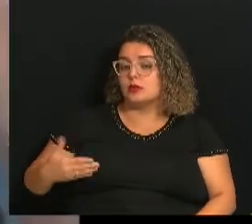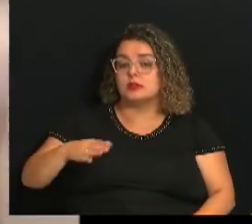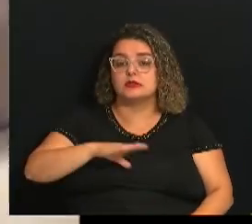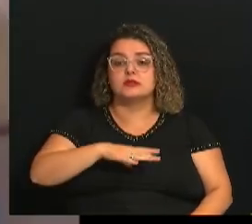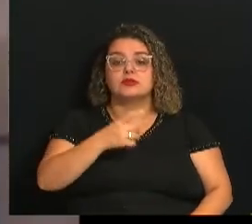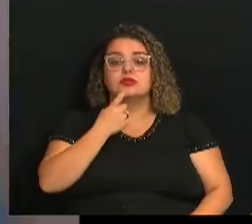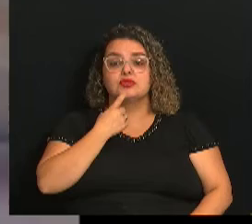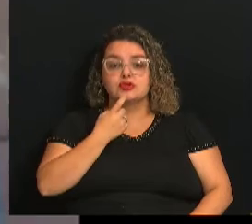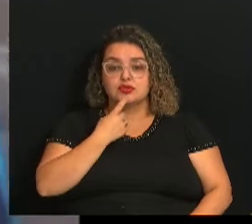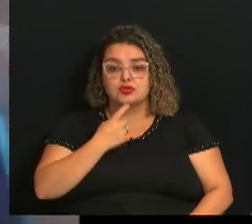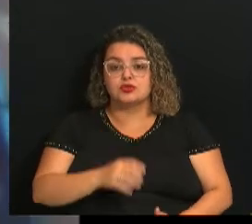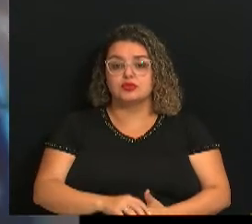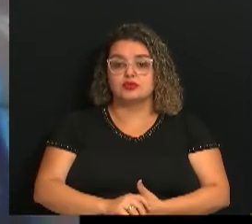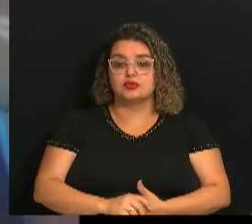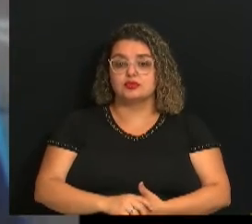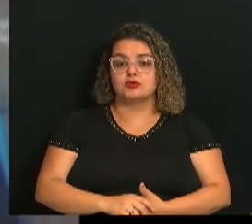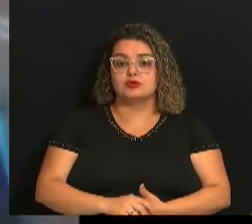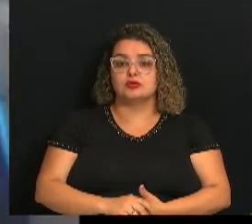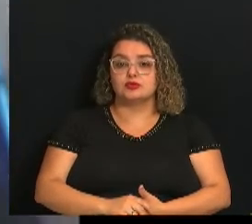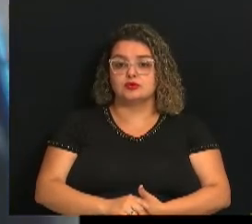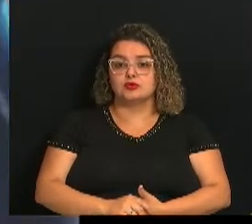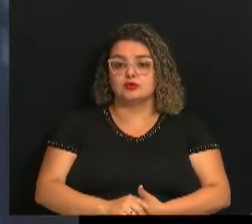desde a República.